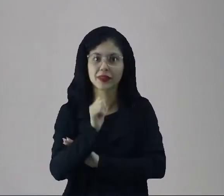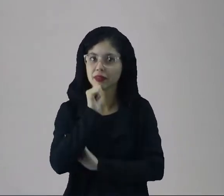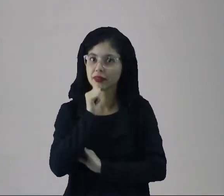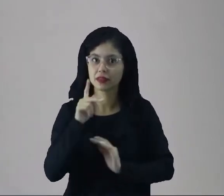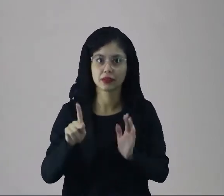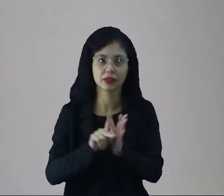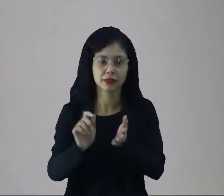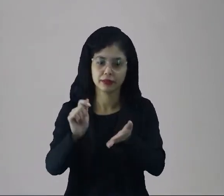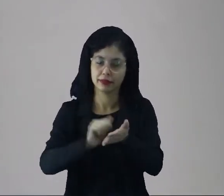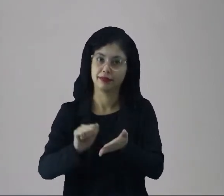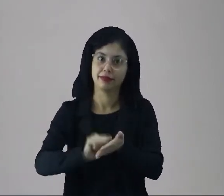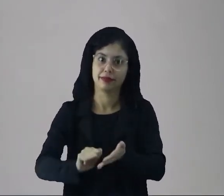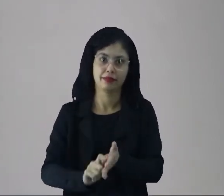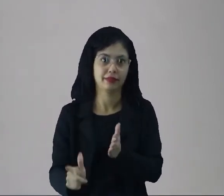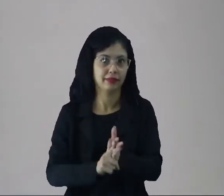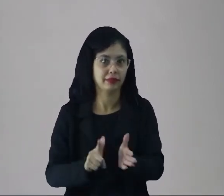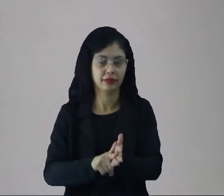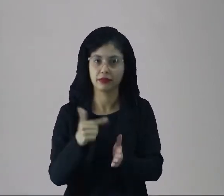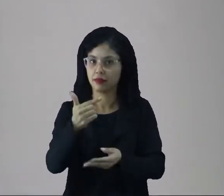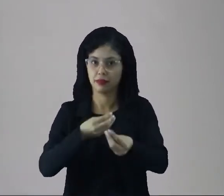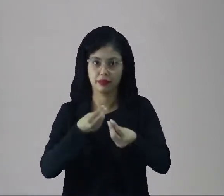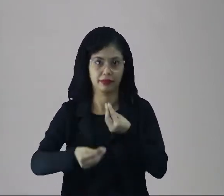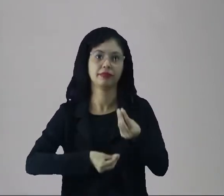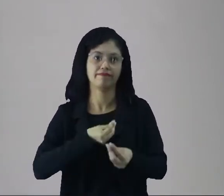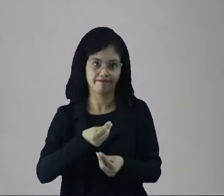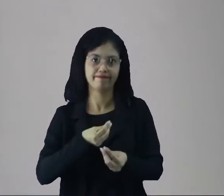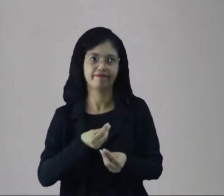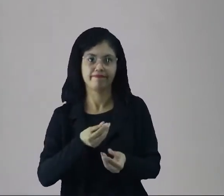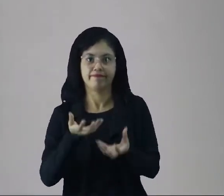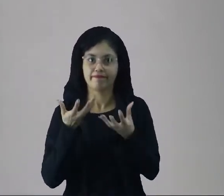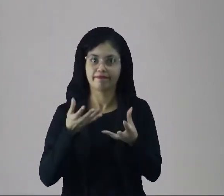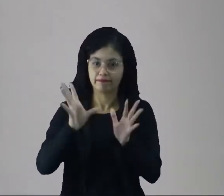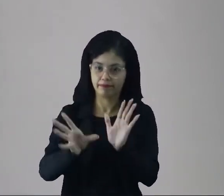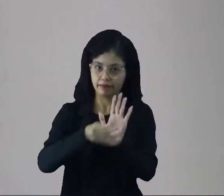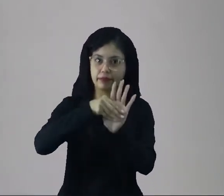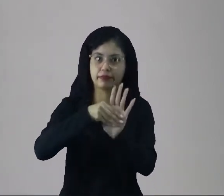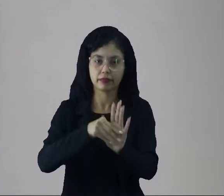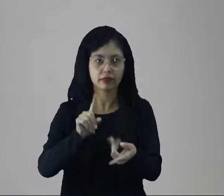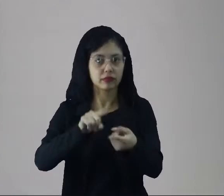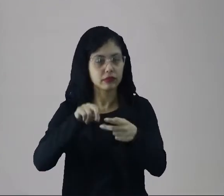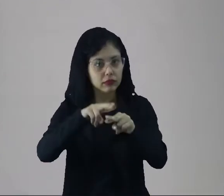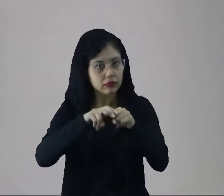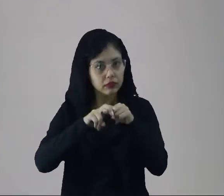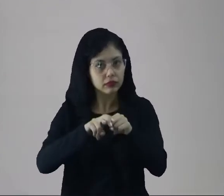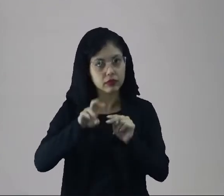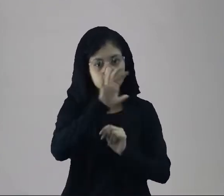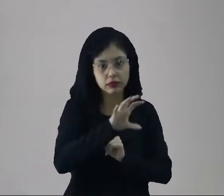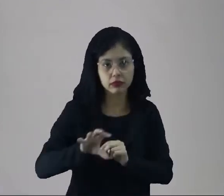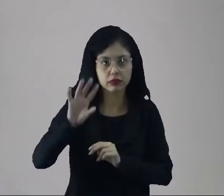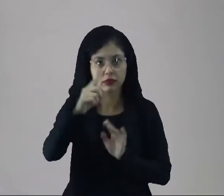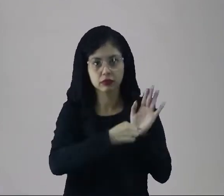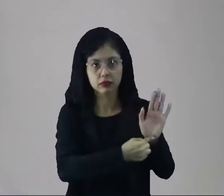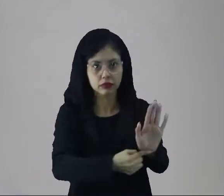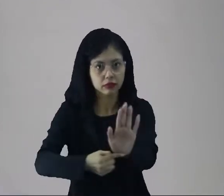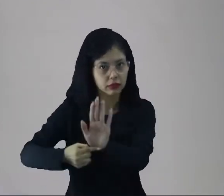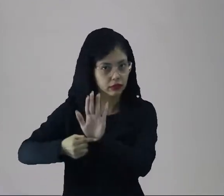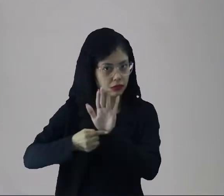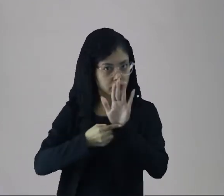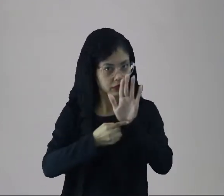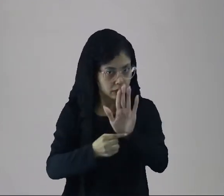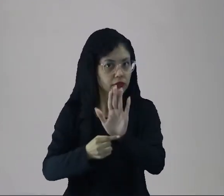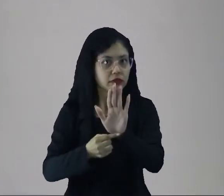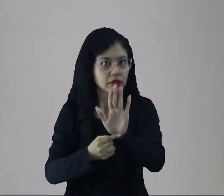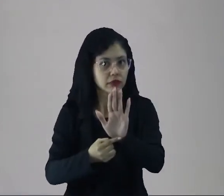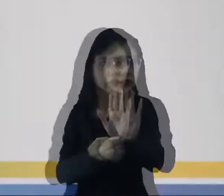caberia no seu caderno ou numa folha de papel qualquer que você quisesse colocá-lo. Por isso diz que é uma